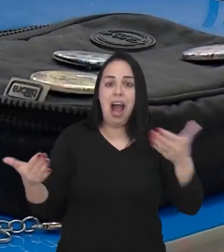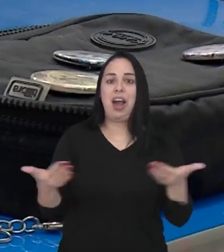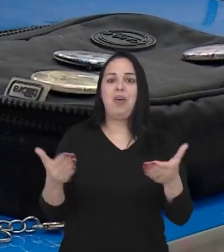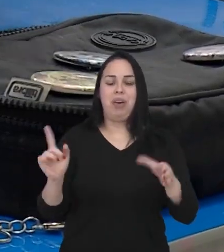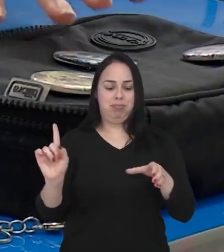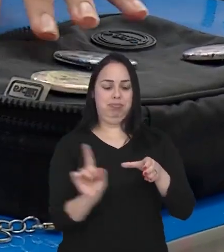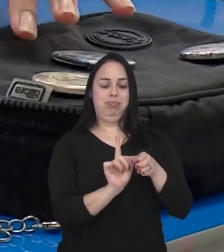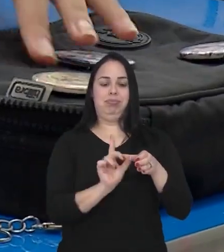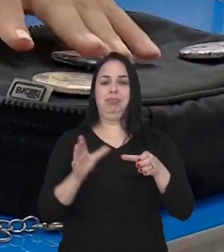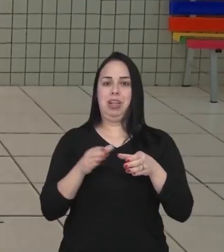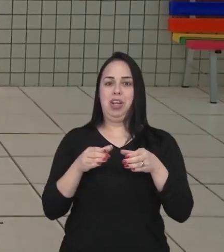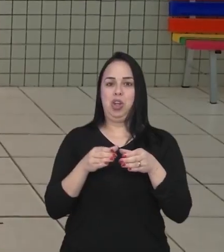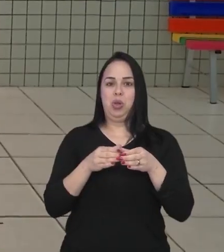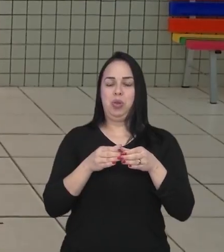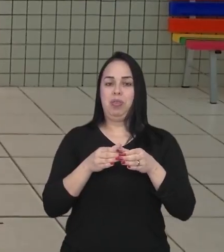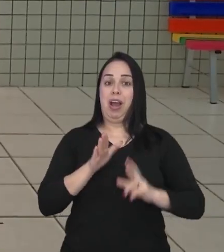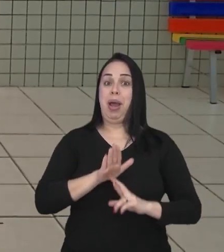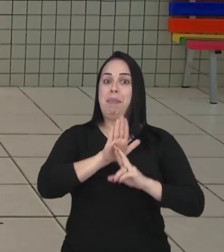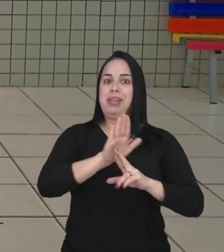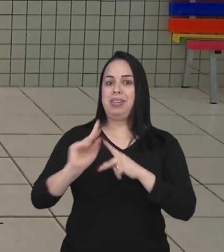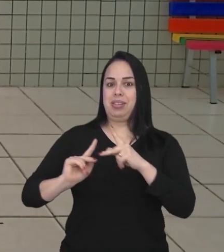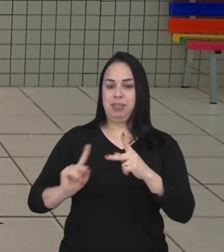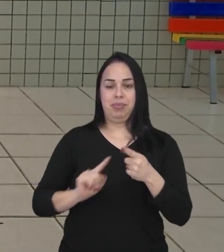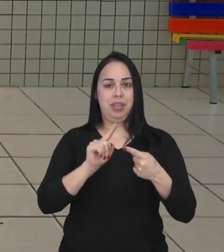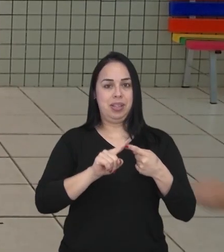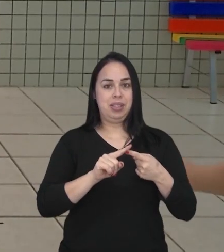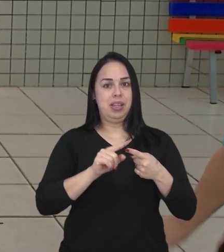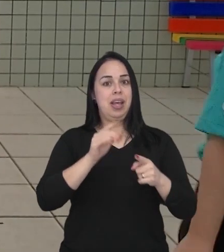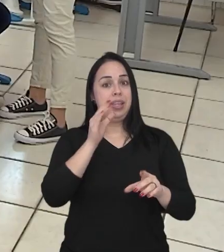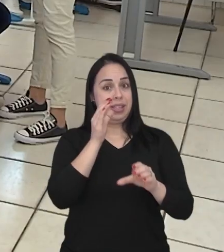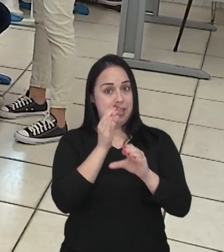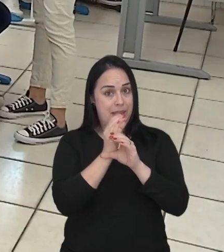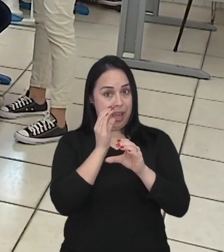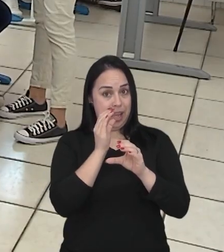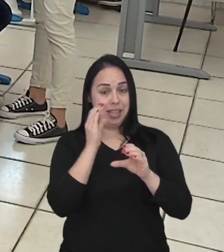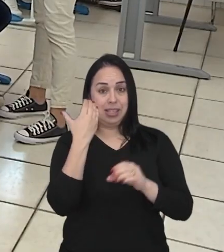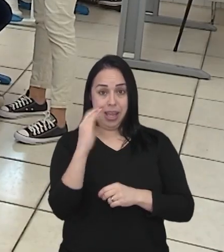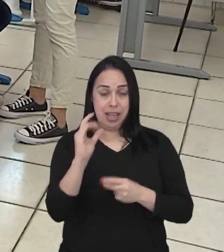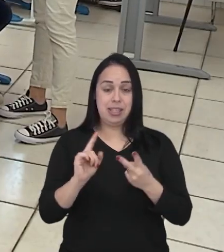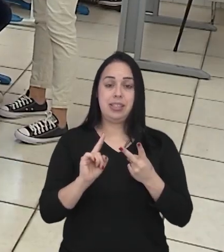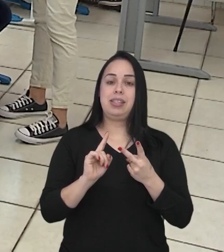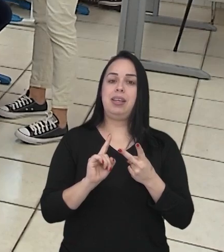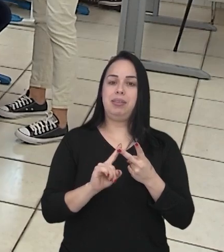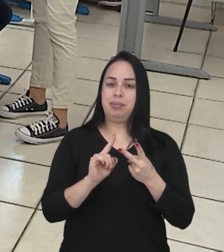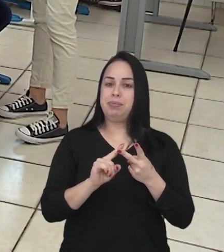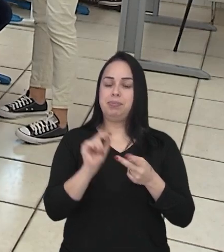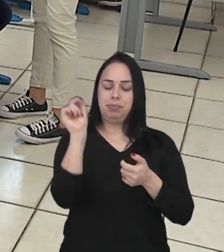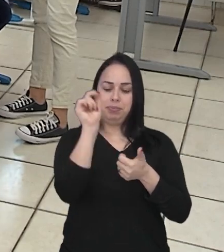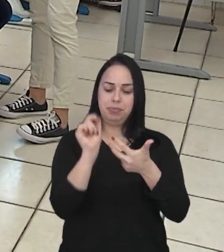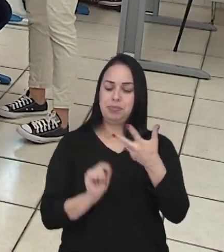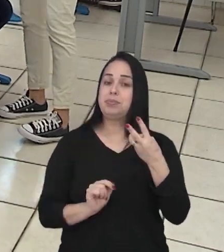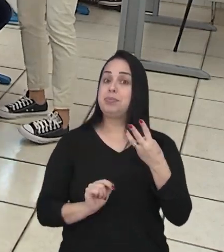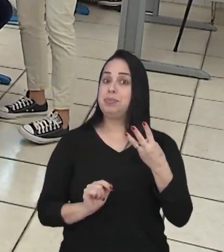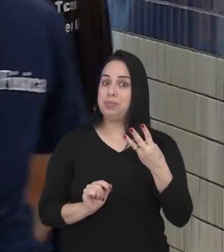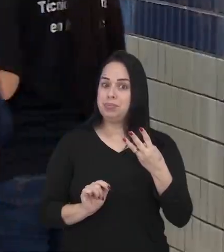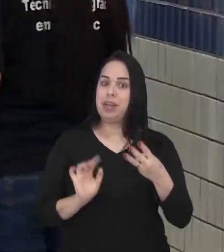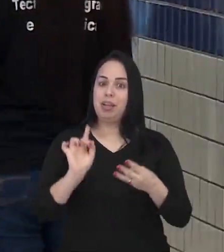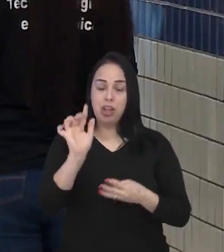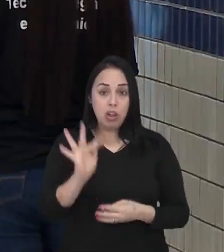avaliações e agora vão representar a cidade em 3 áreas do conhecimento: ciências exatas, humanas e da